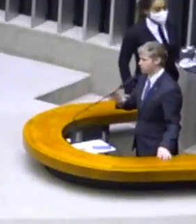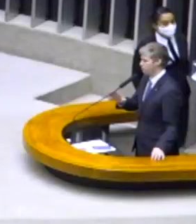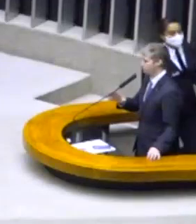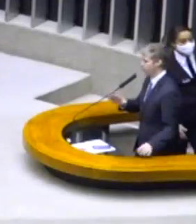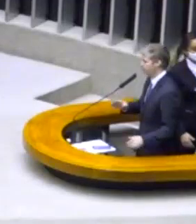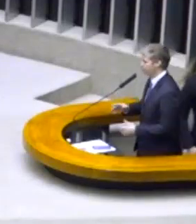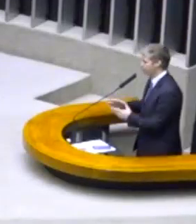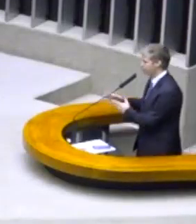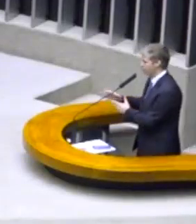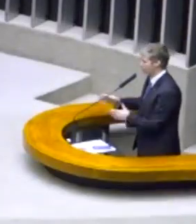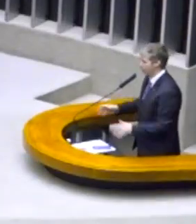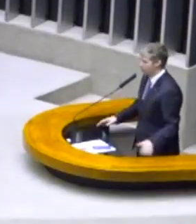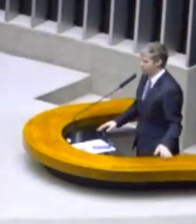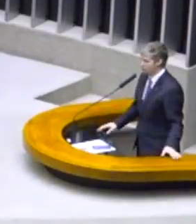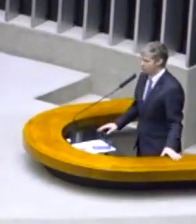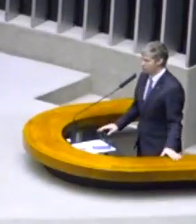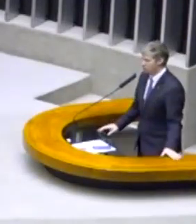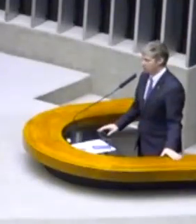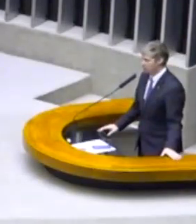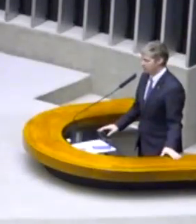pois o período eleitoral